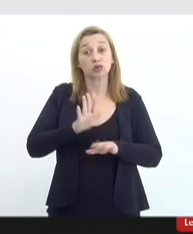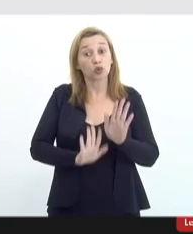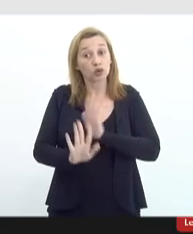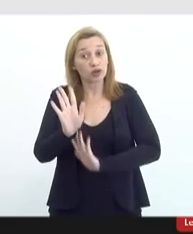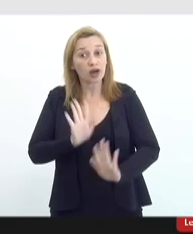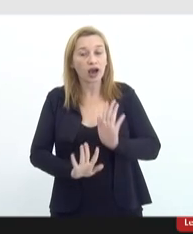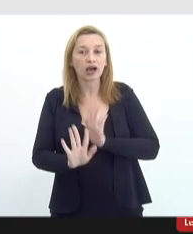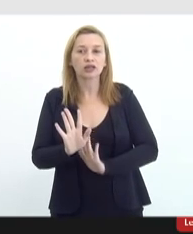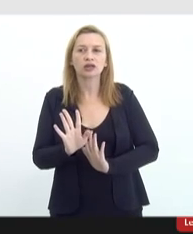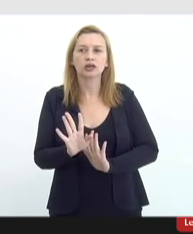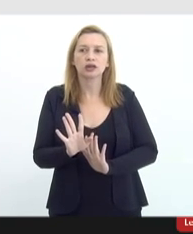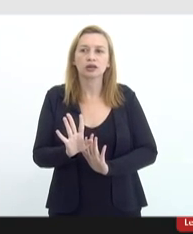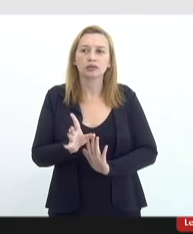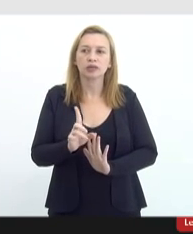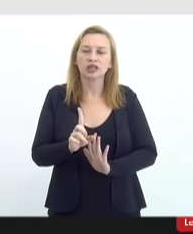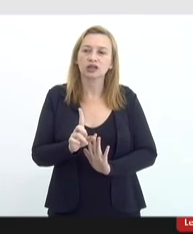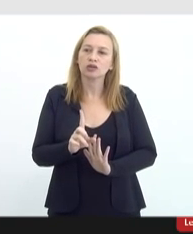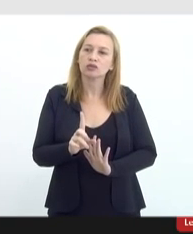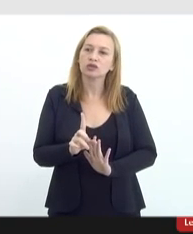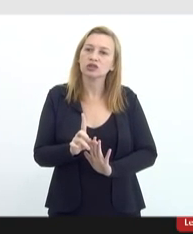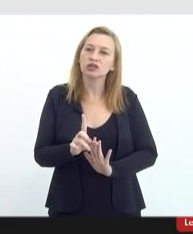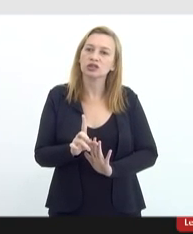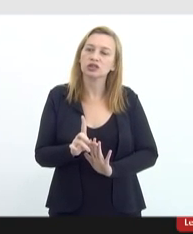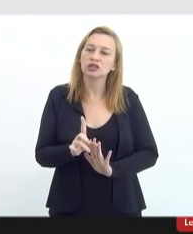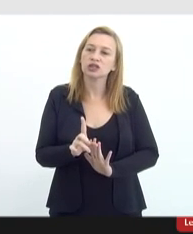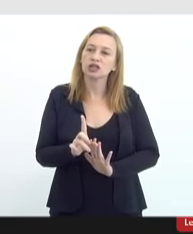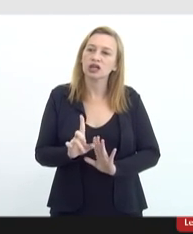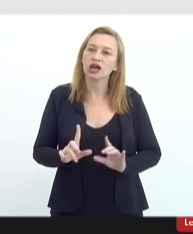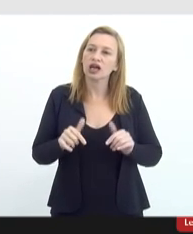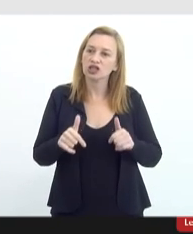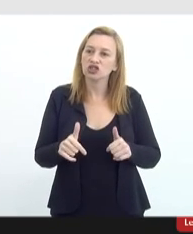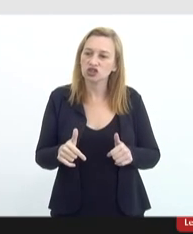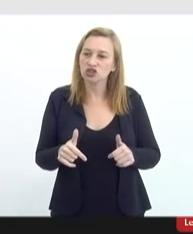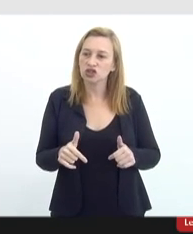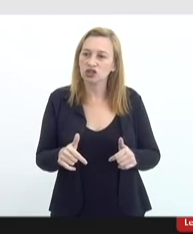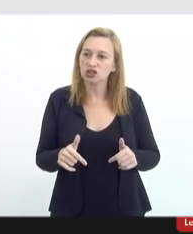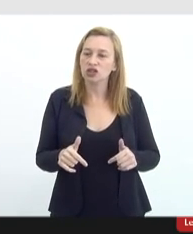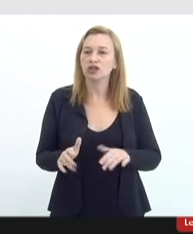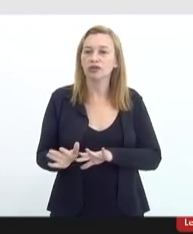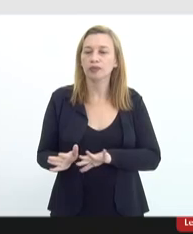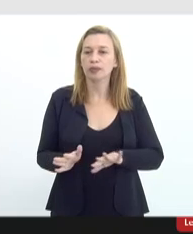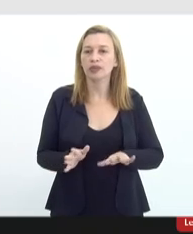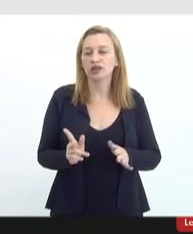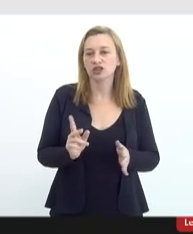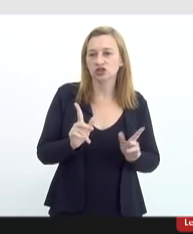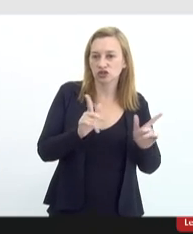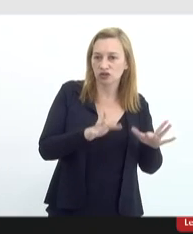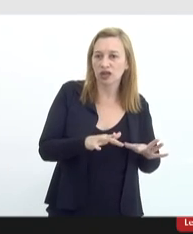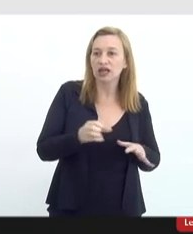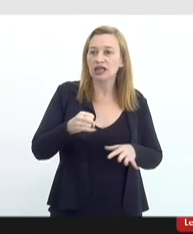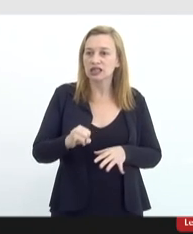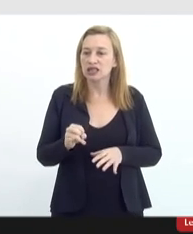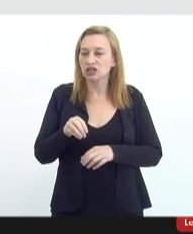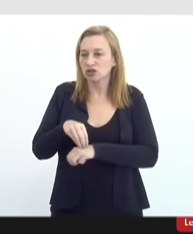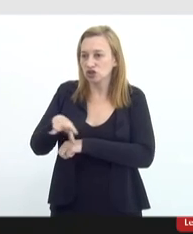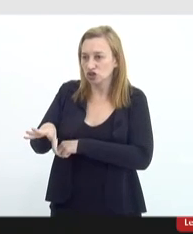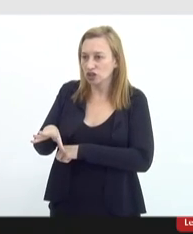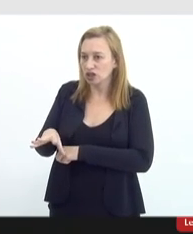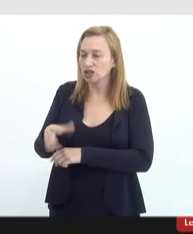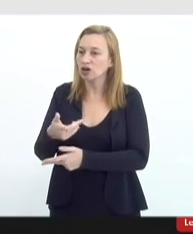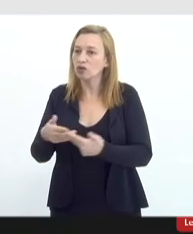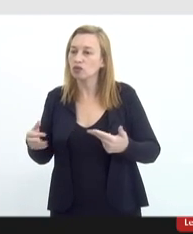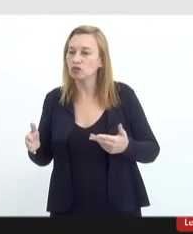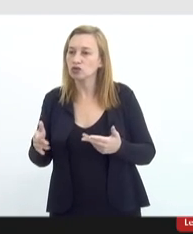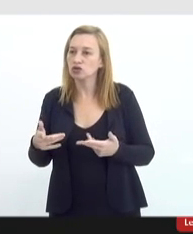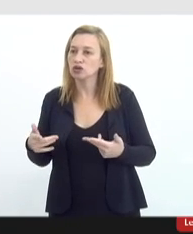não sermos assim capturados e entrarmos no fetiche dos dados. Porque se, por um lado, eles são indicativos de alguma coisa, eles não